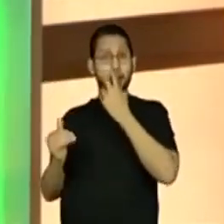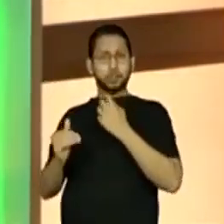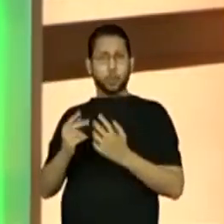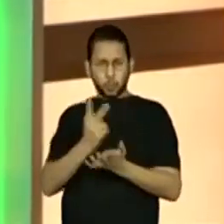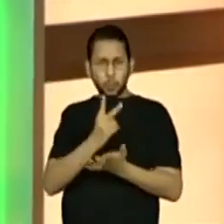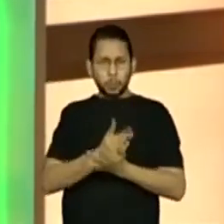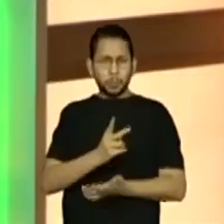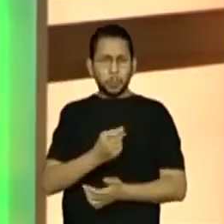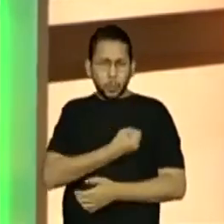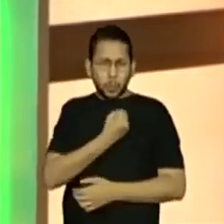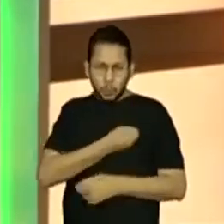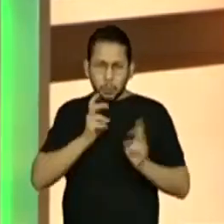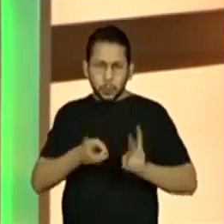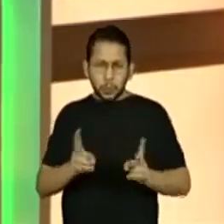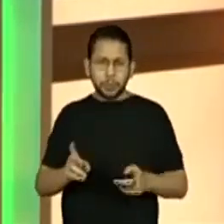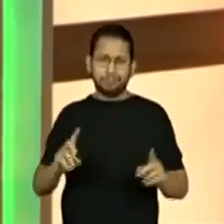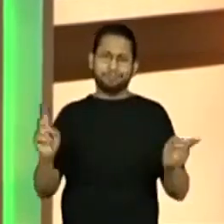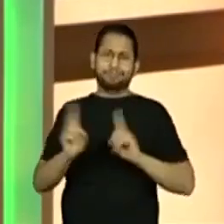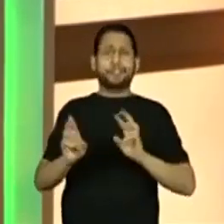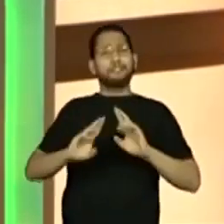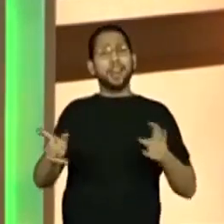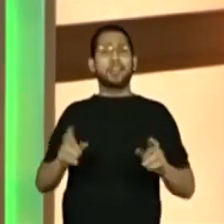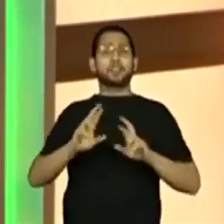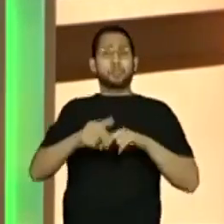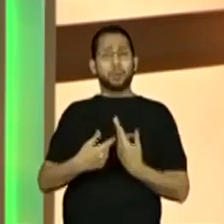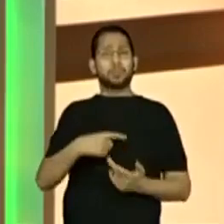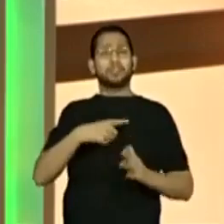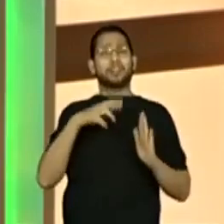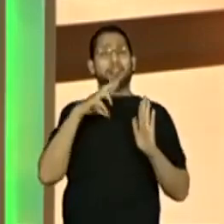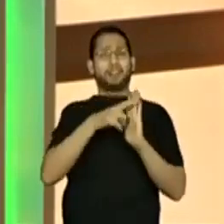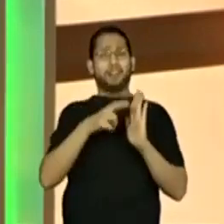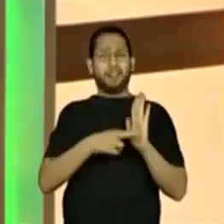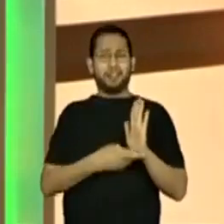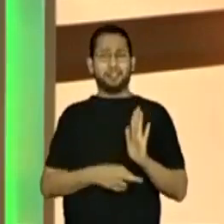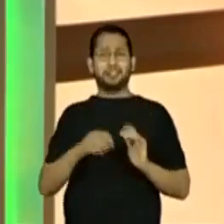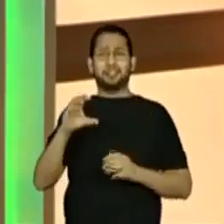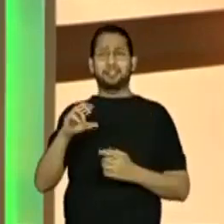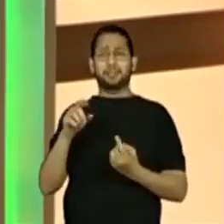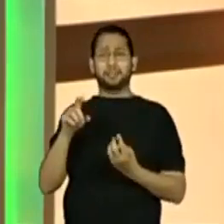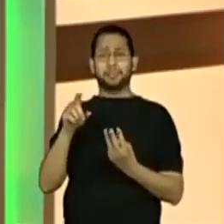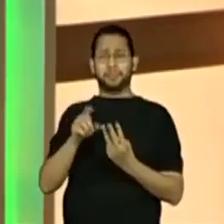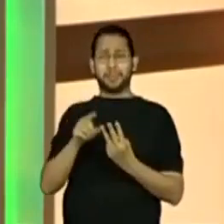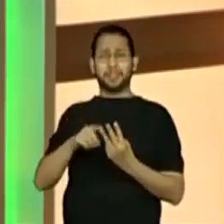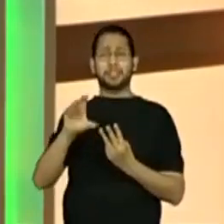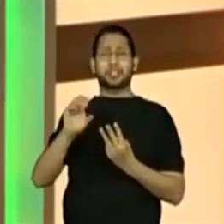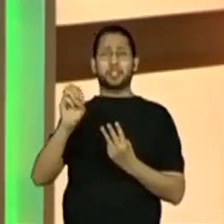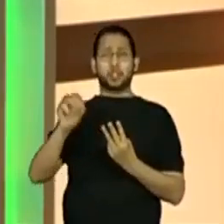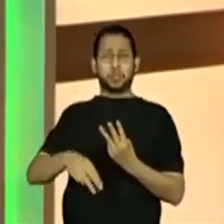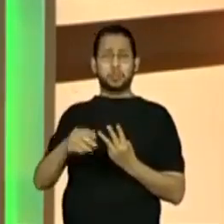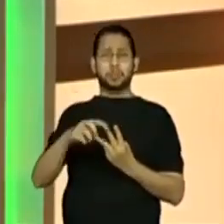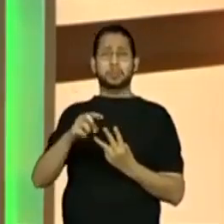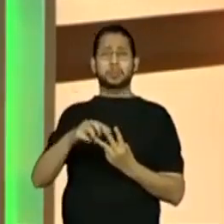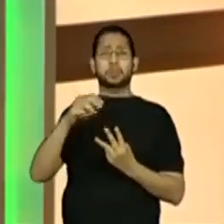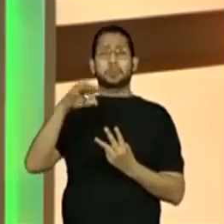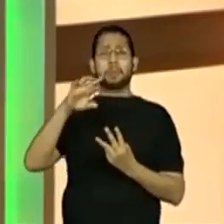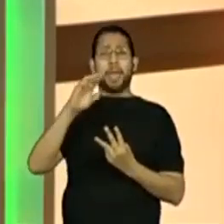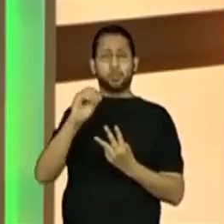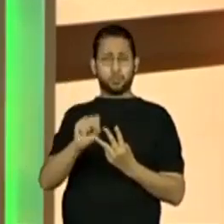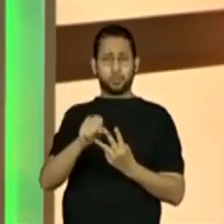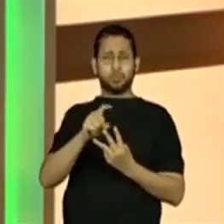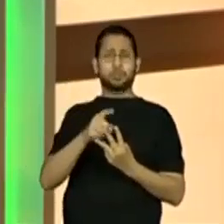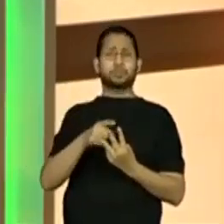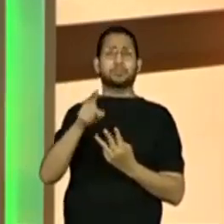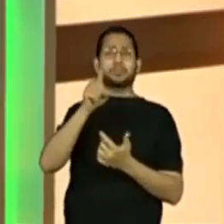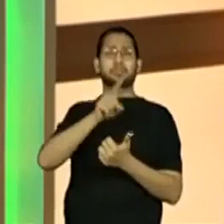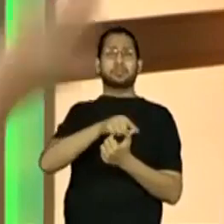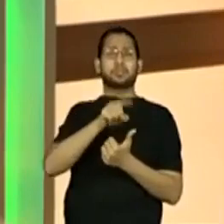já seriam diferentes. E é por isso que existem as regras dos centímetros, dos metros, das polegadas, do quilo. Então, nós temos